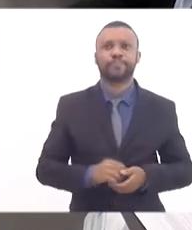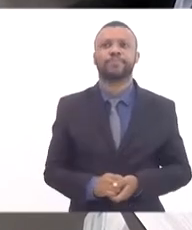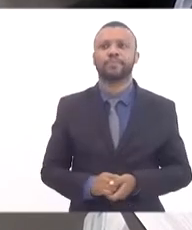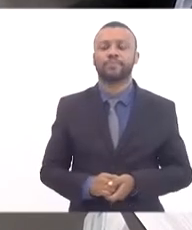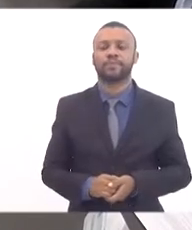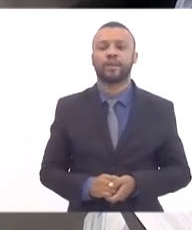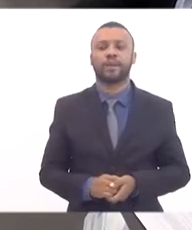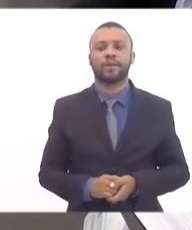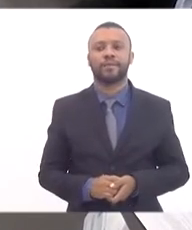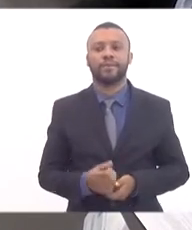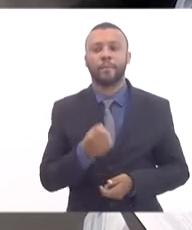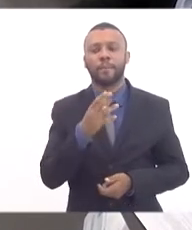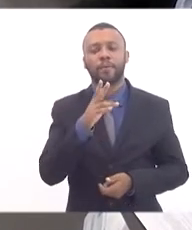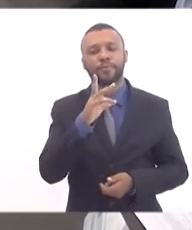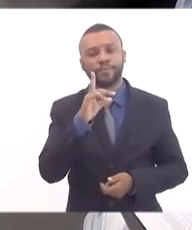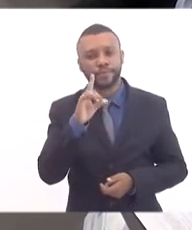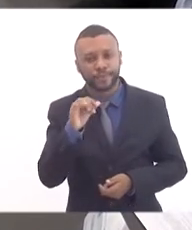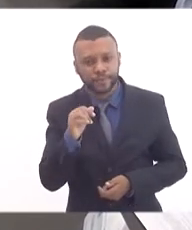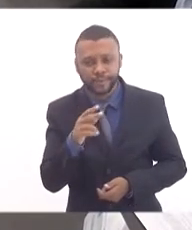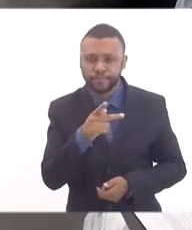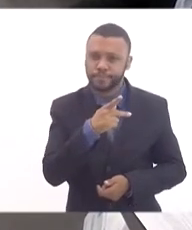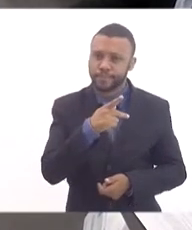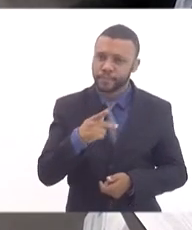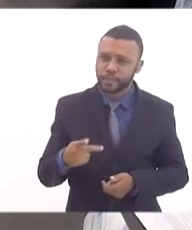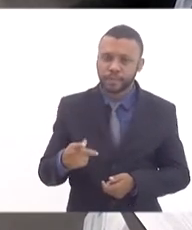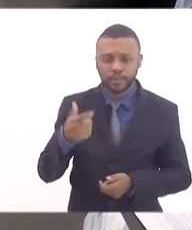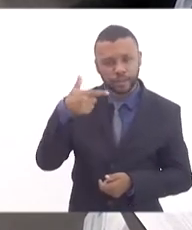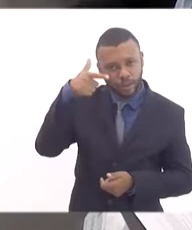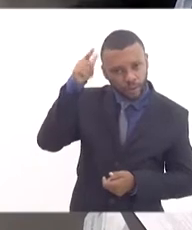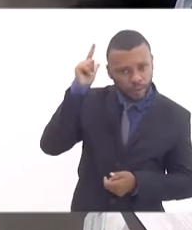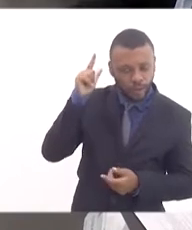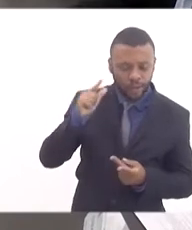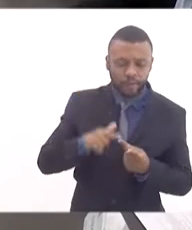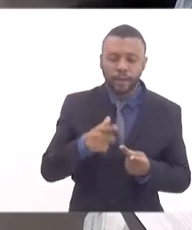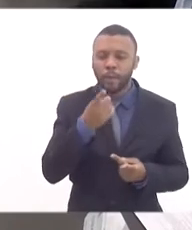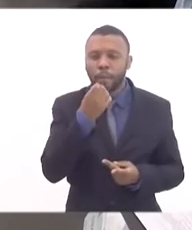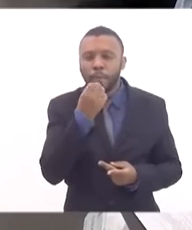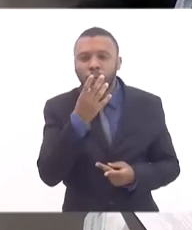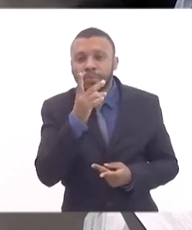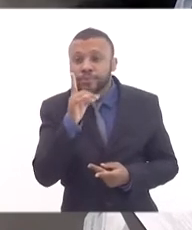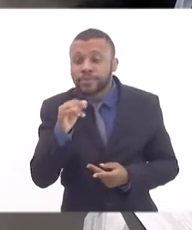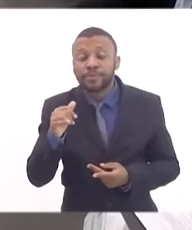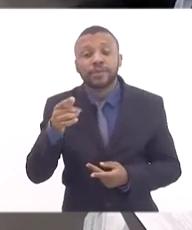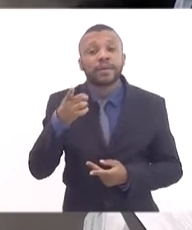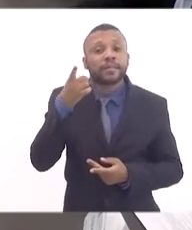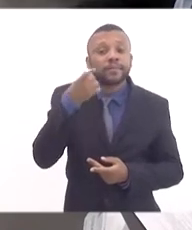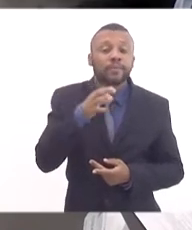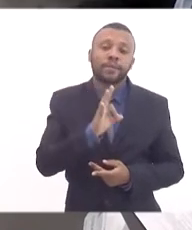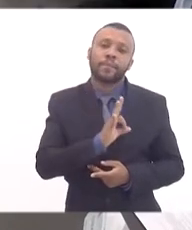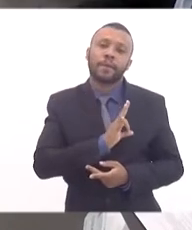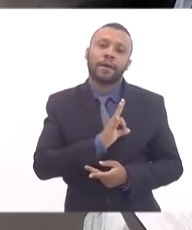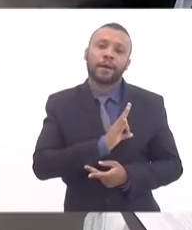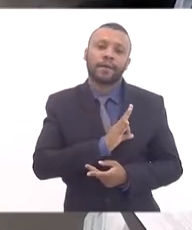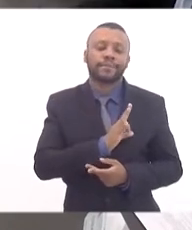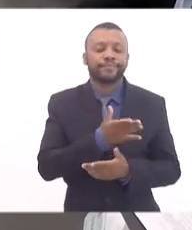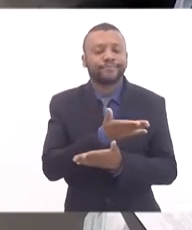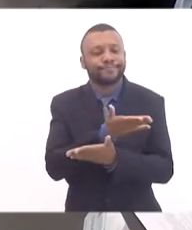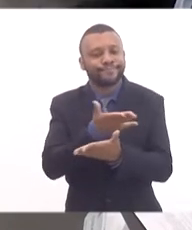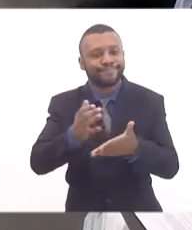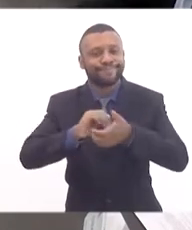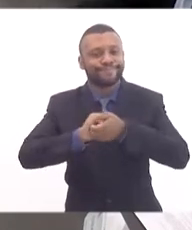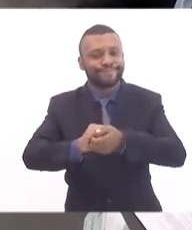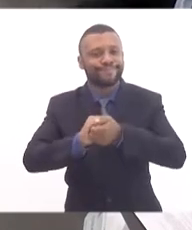bom dia presidente Deputado dos Paulo Bom dia deputada Martha Rocha Bom dia ilustres convidados